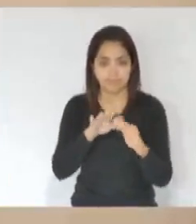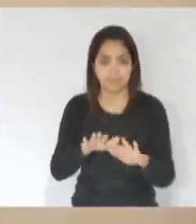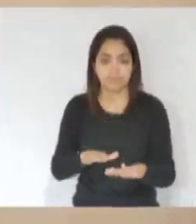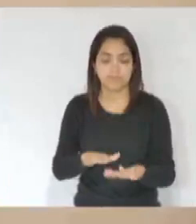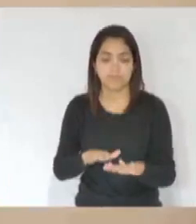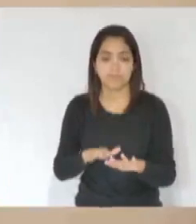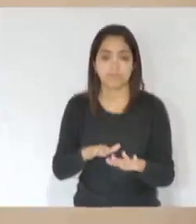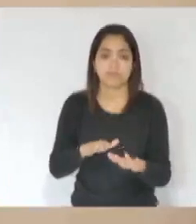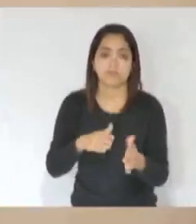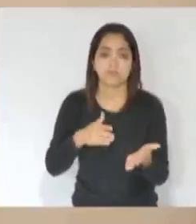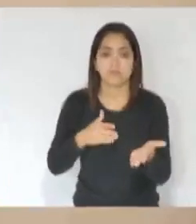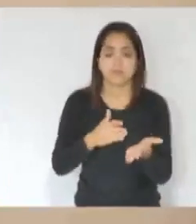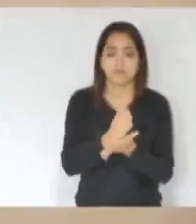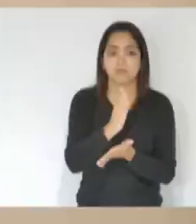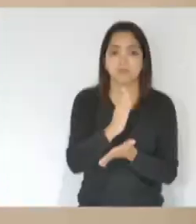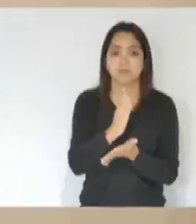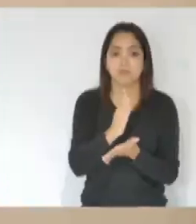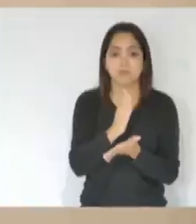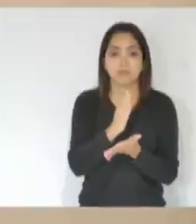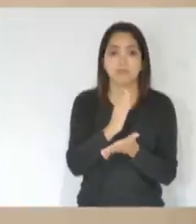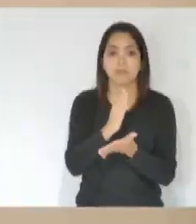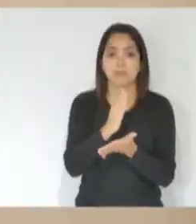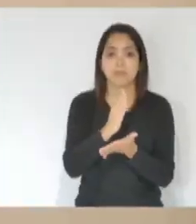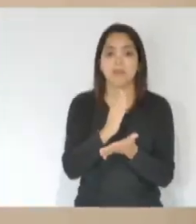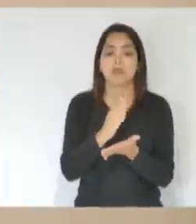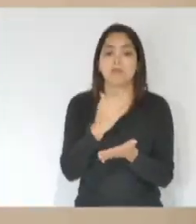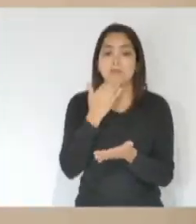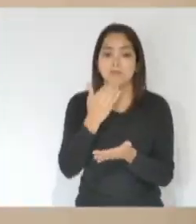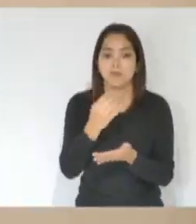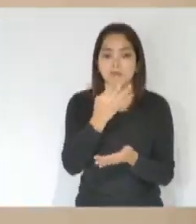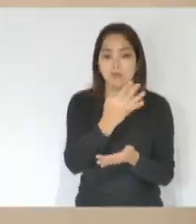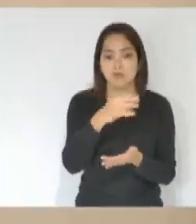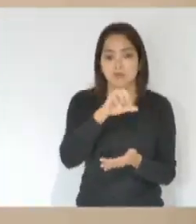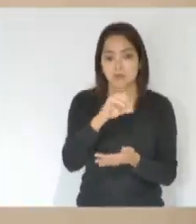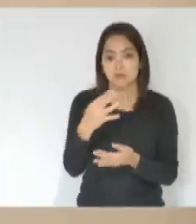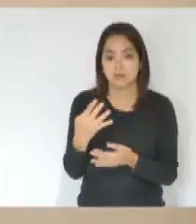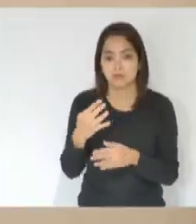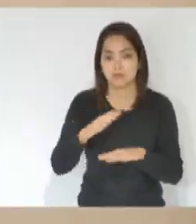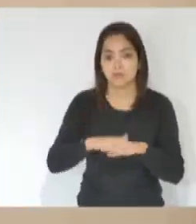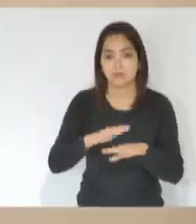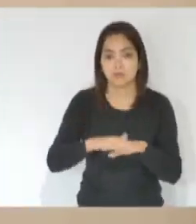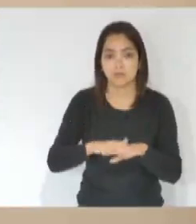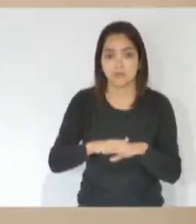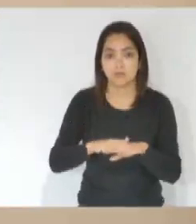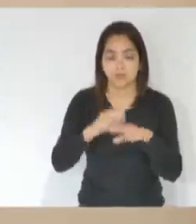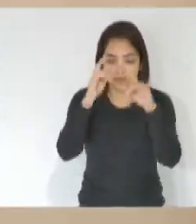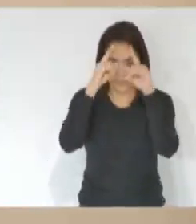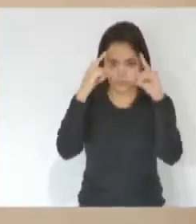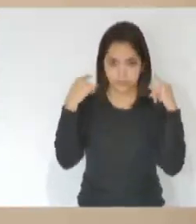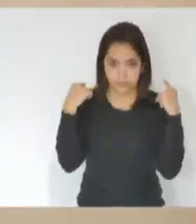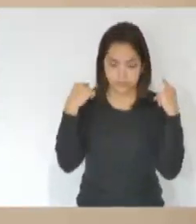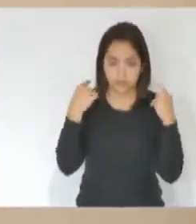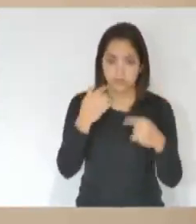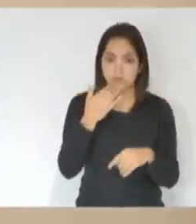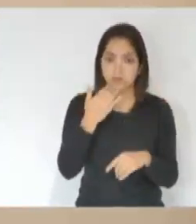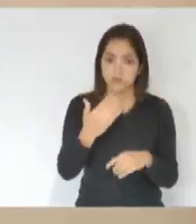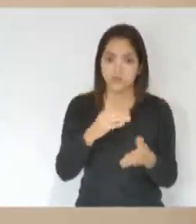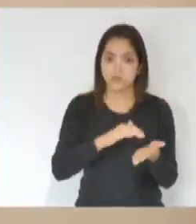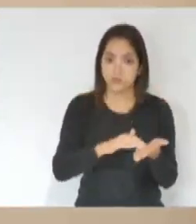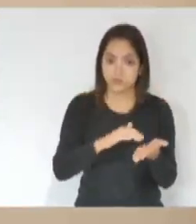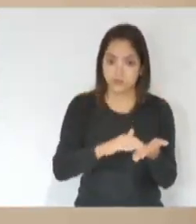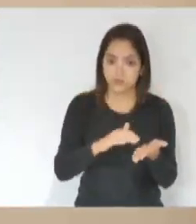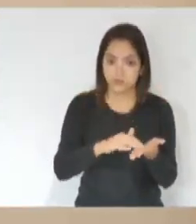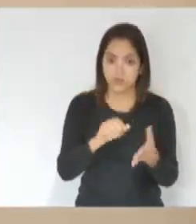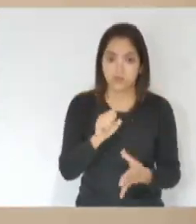encontram. Aprovado por unanimidade. Pedido de informação 494, autor deputado Neudis Areta, solicitando ao secretário da